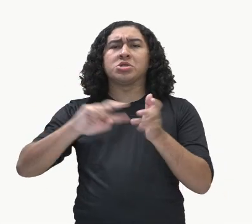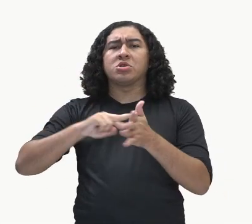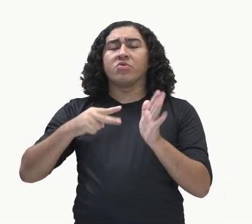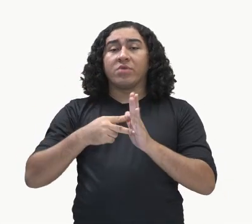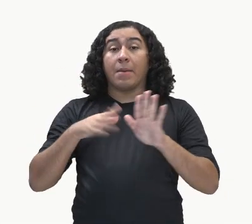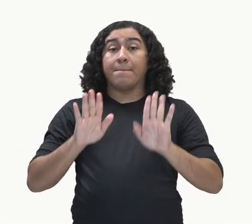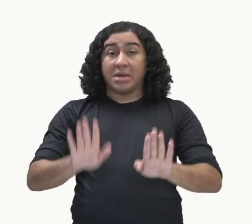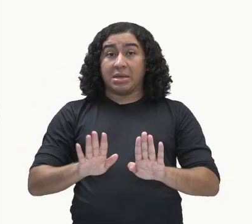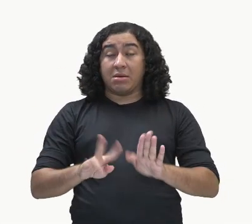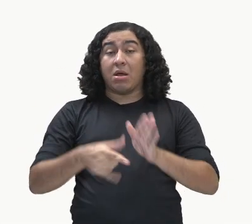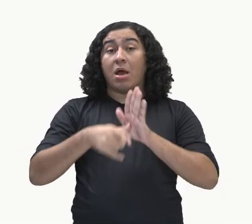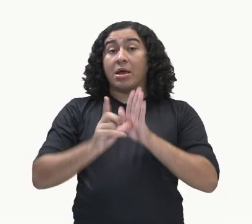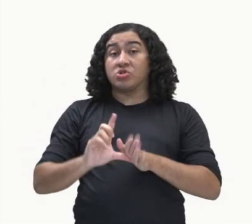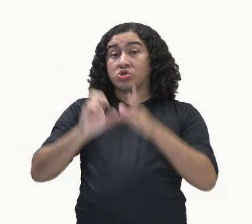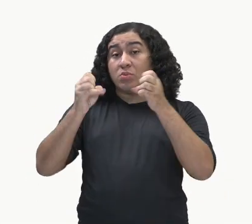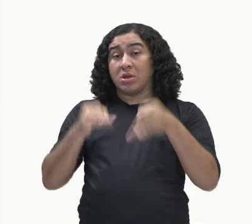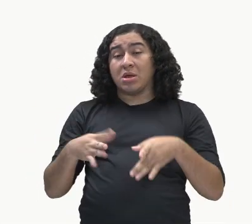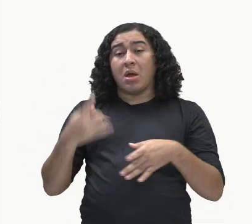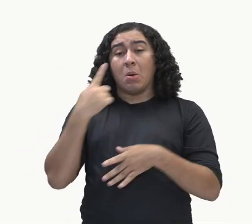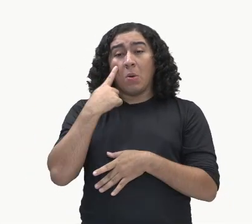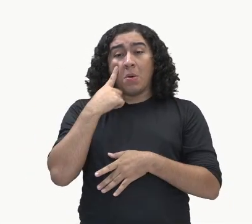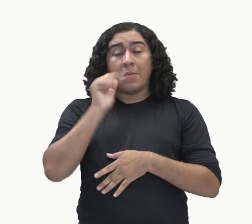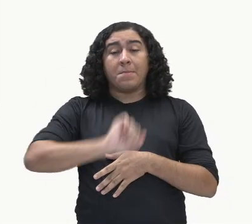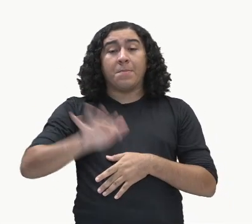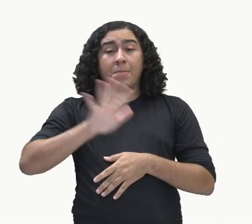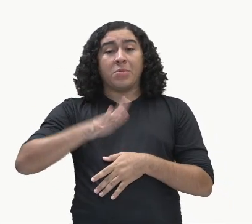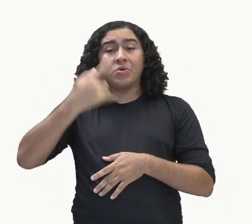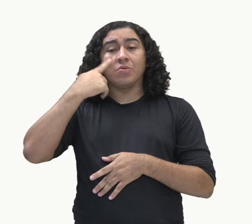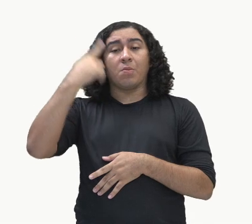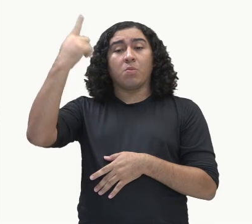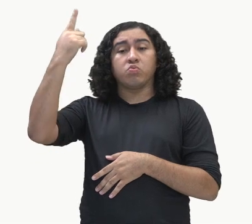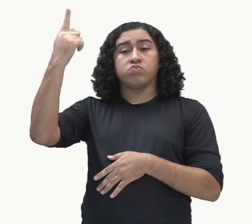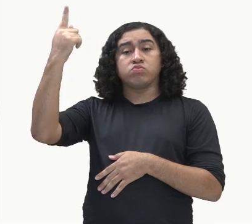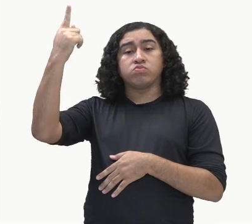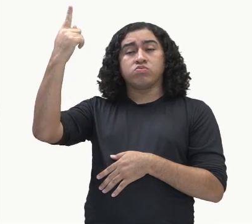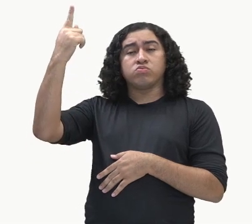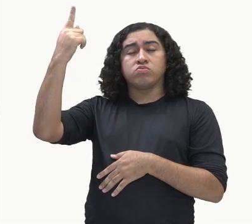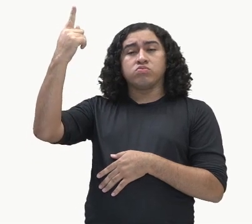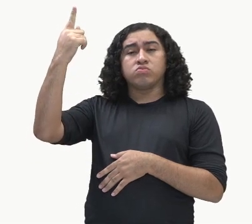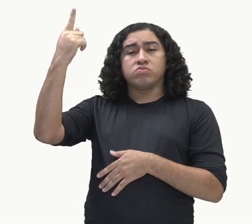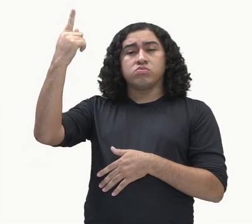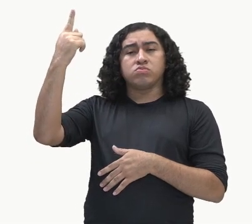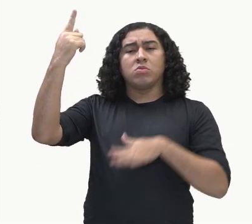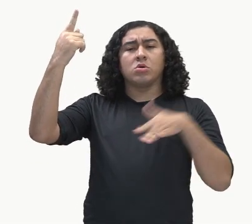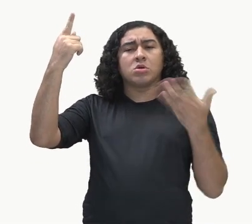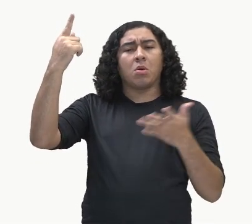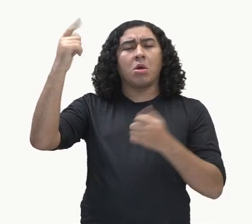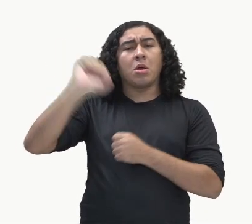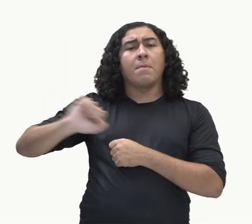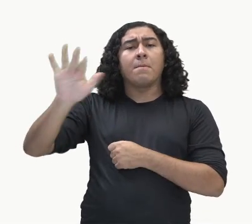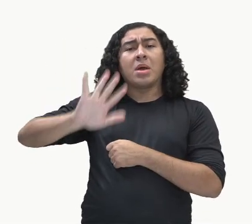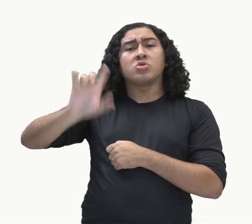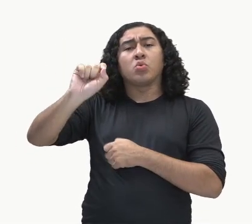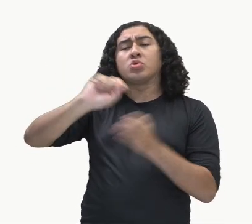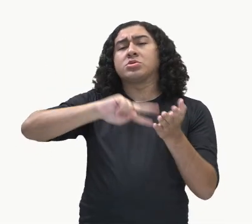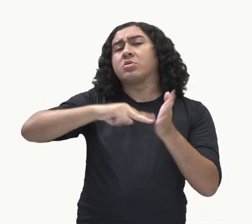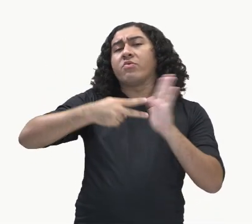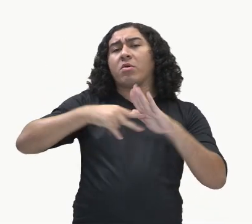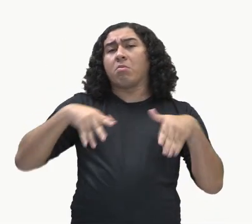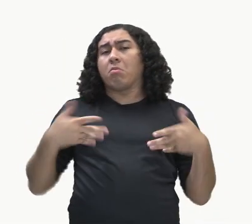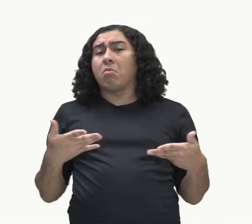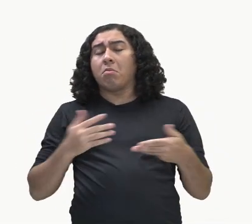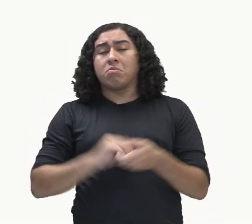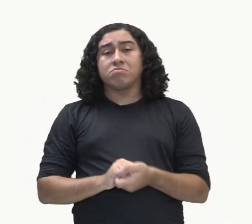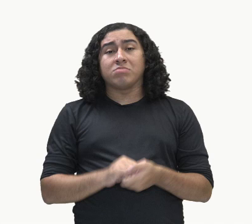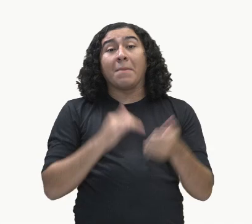vocês o que é, vamos observar aqui essa imagem. Quem acha o que é essa imagem aqui?